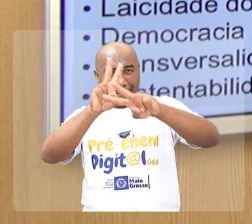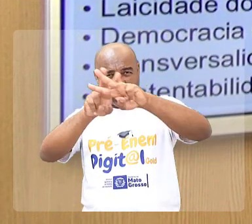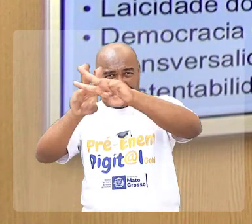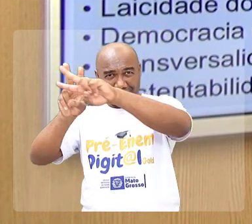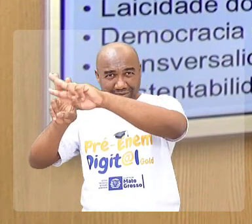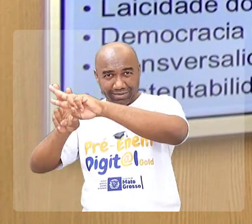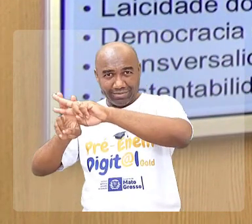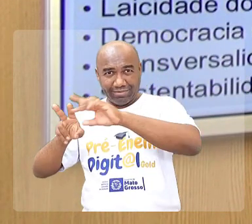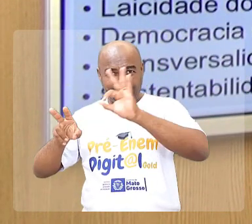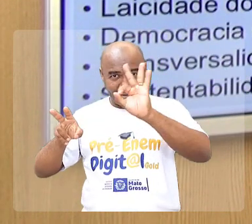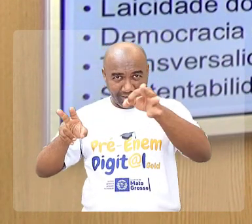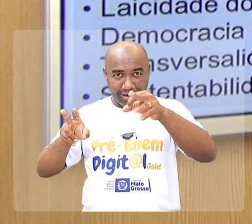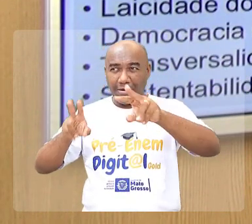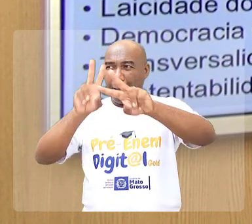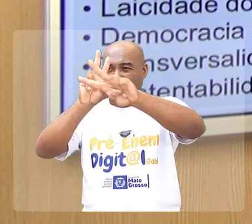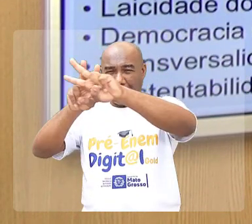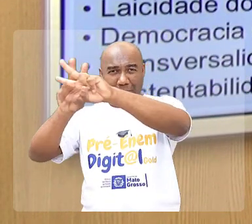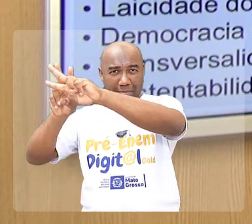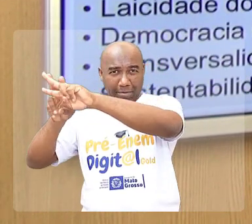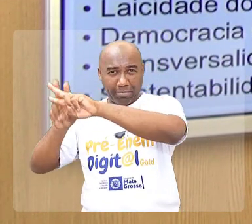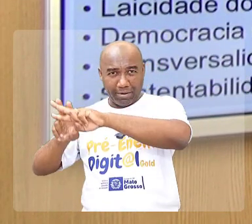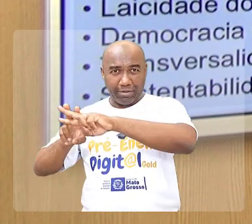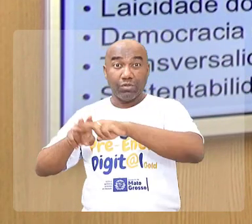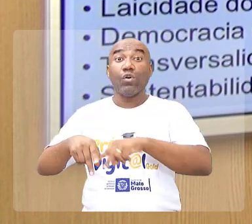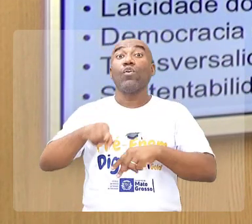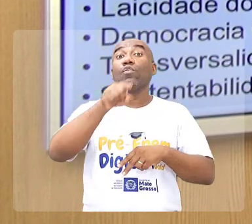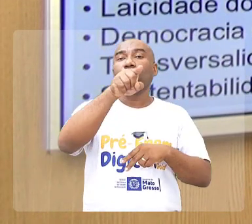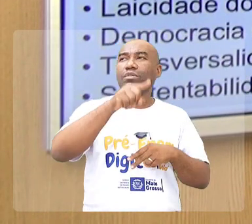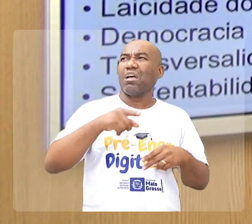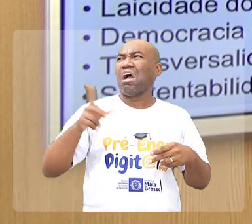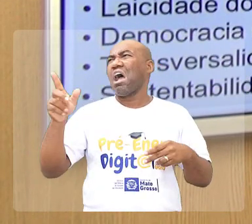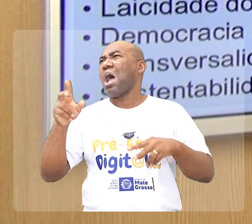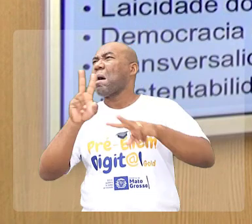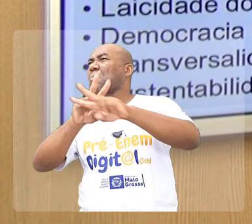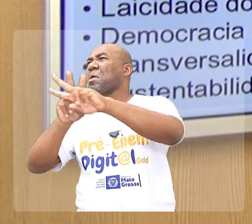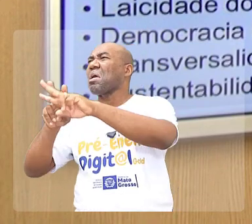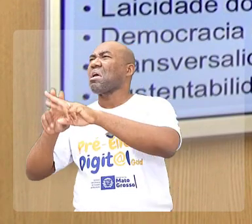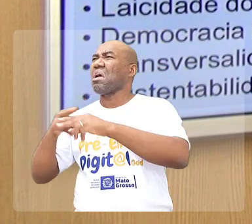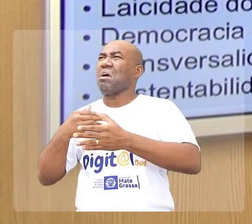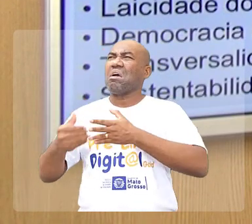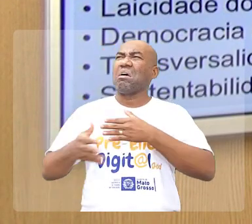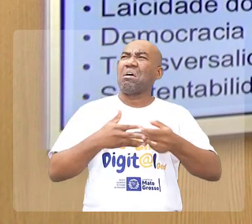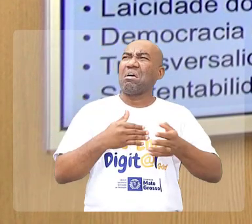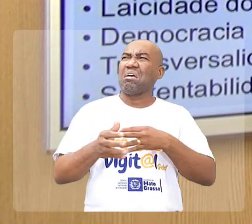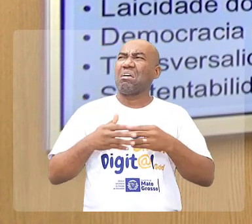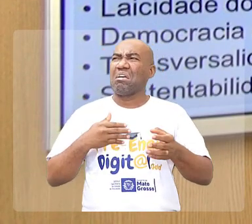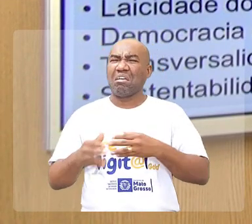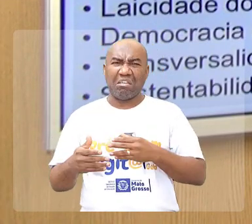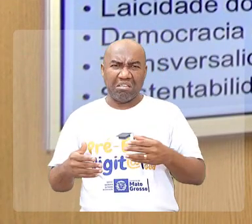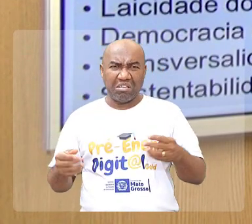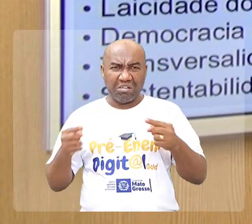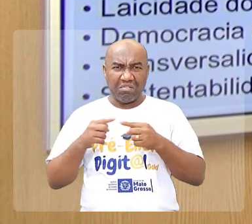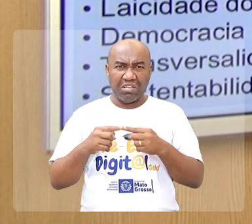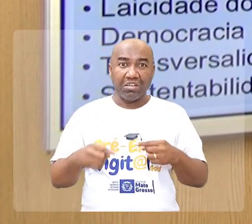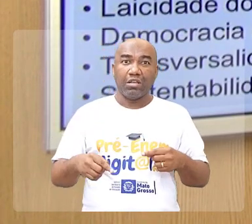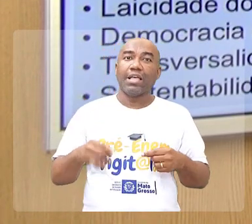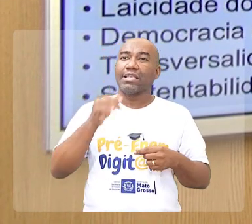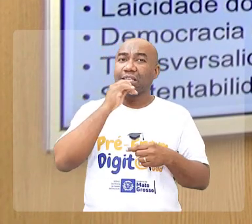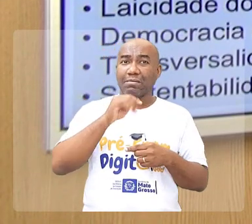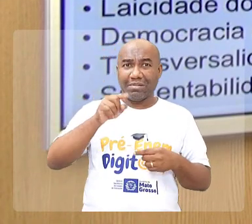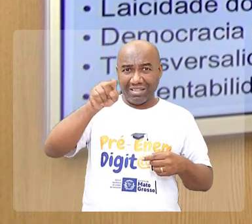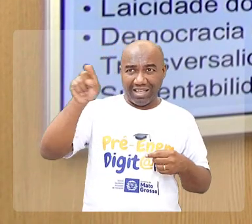né? Aquela ideia, né, de que a gente fala de jirico, ideia pequititinha, e você sugere cortar a mão do